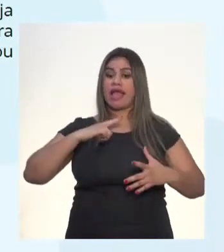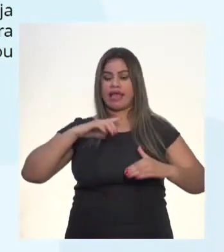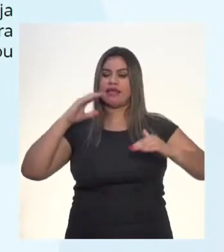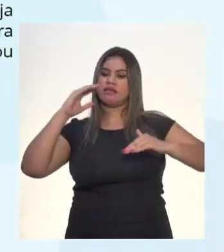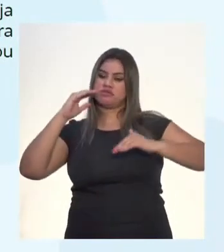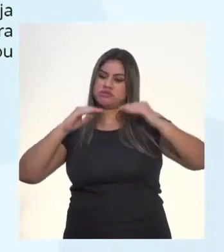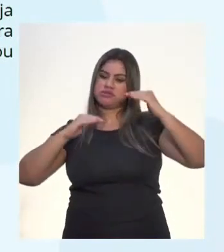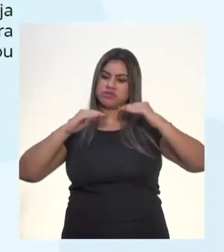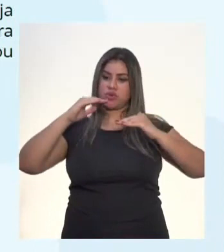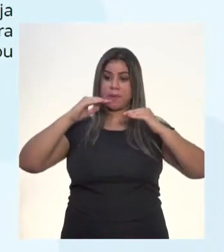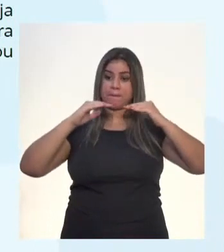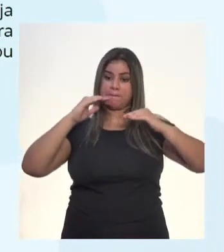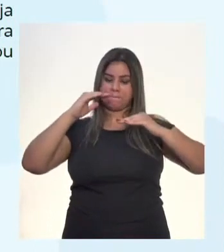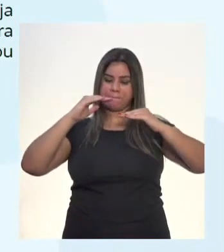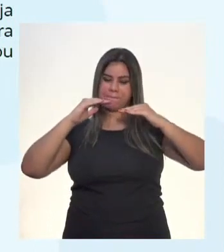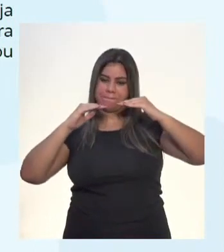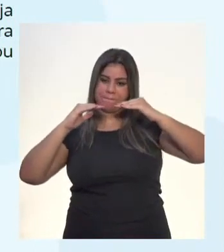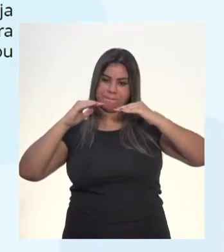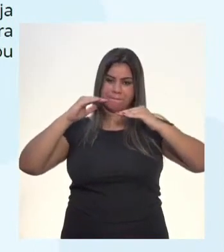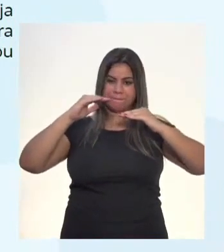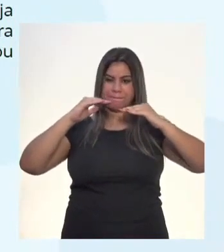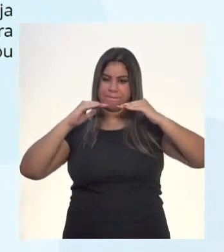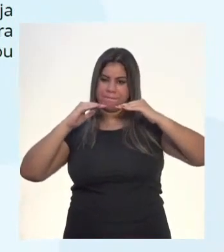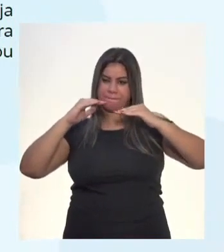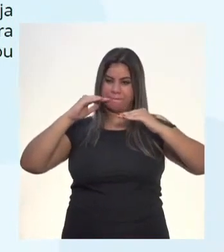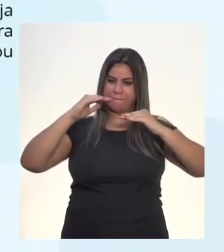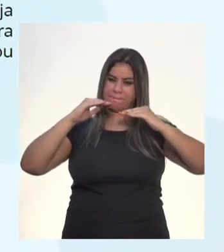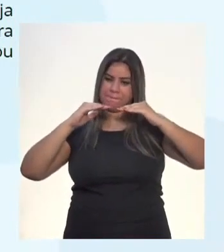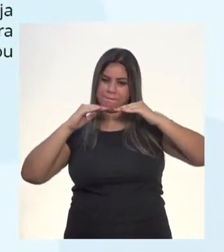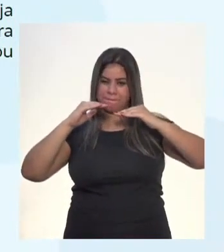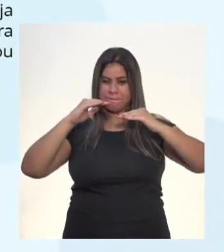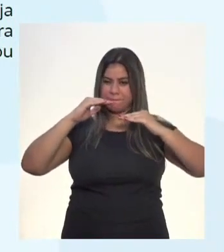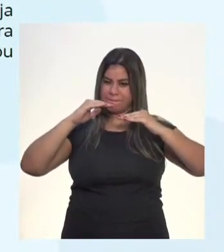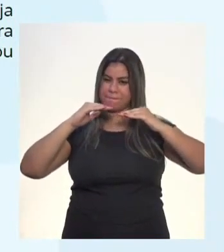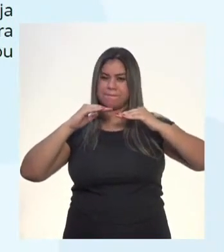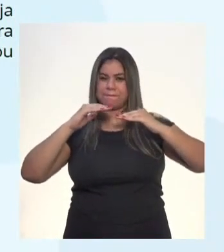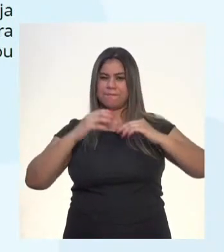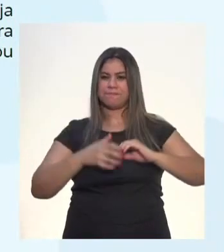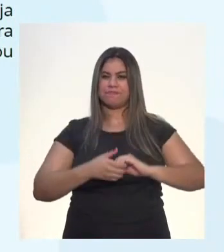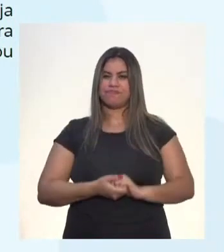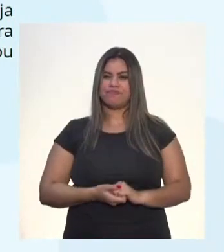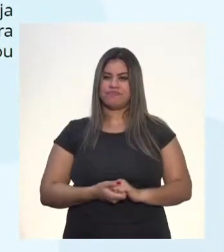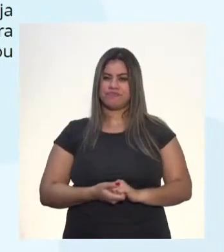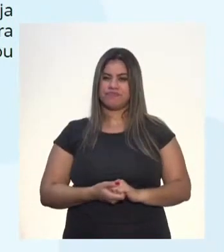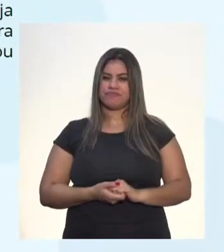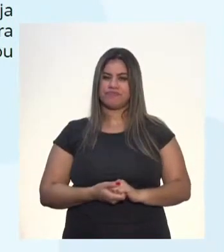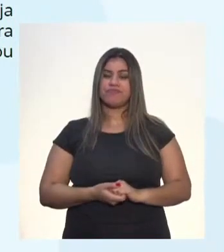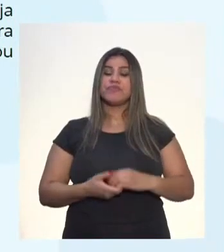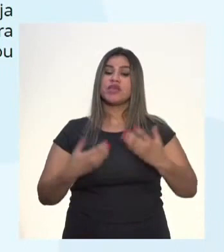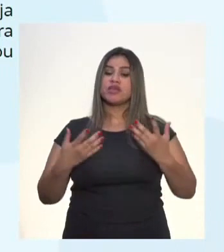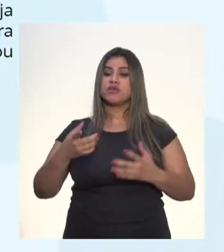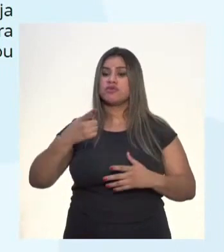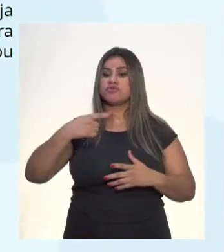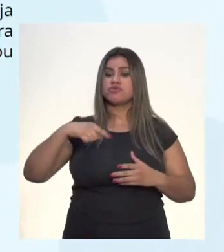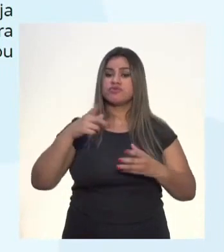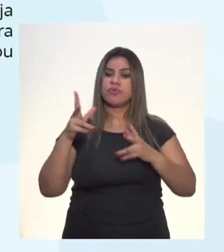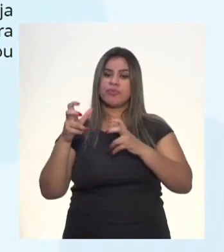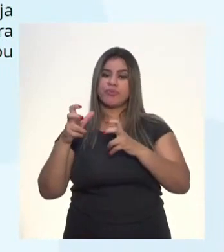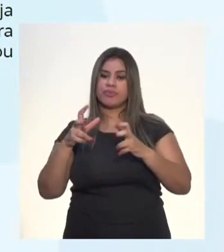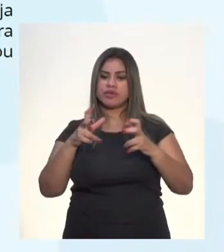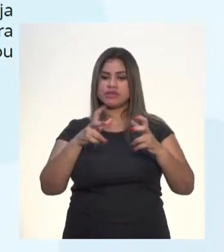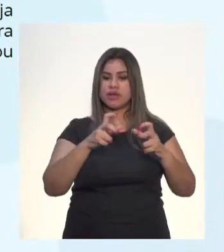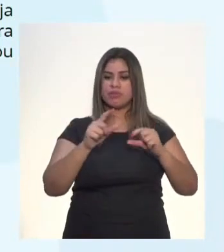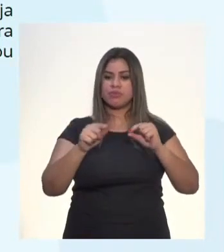desigualdade, só que é num grau, vamos dizer, um pouquinho menor. Então, a gente percebe que nesses estados que estão aqui em branco,